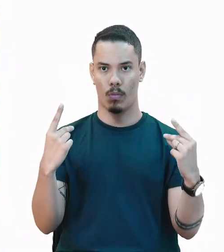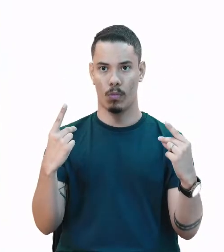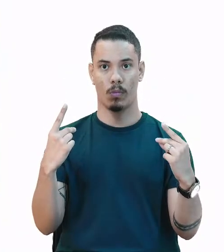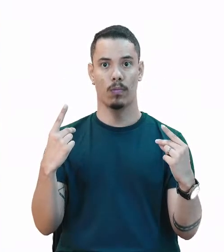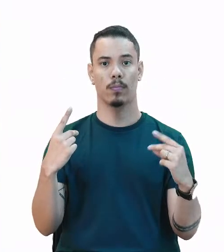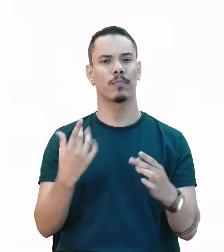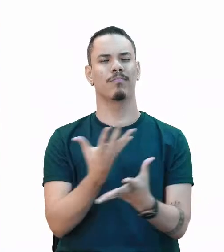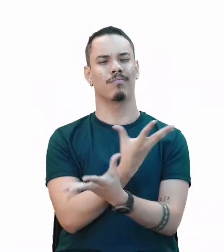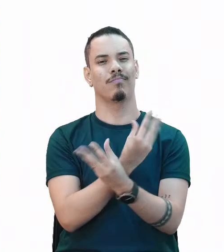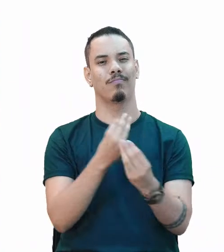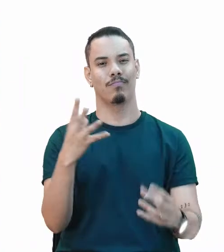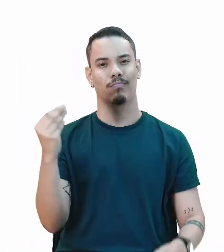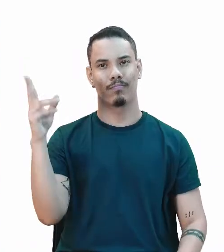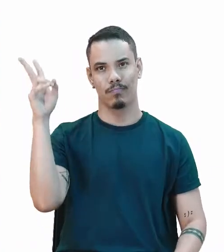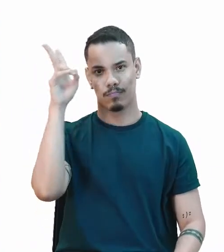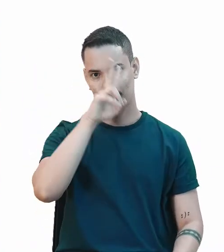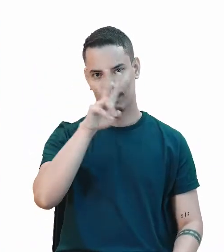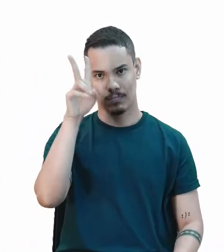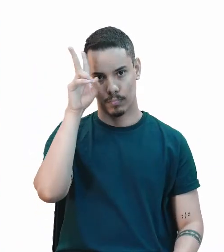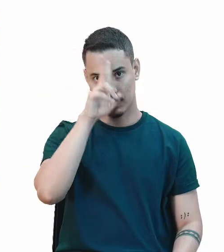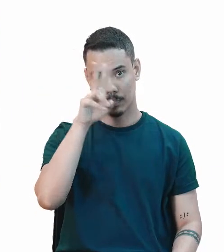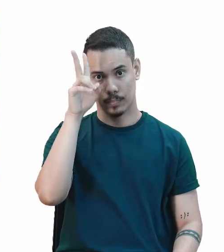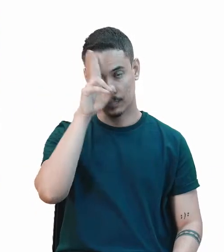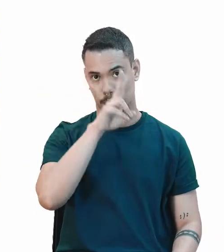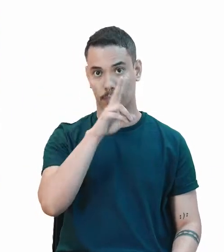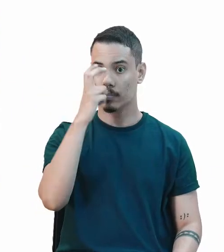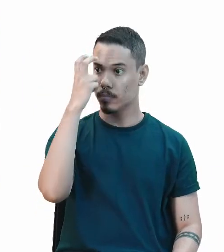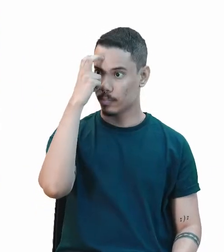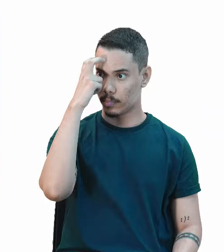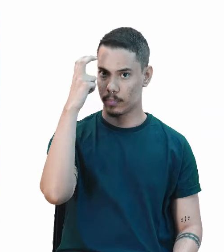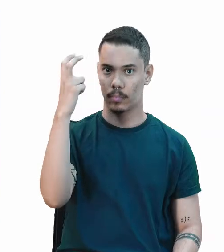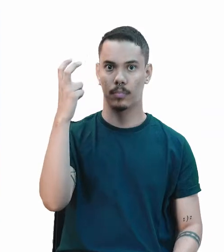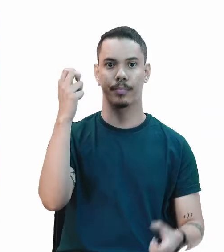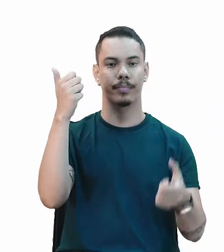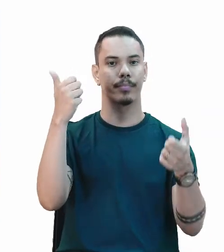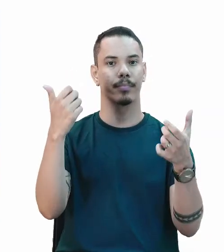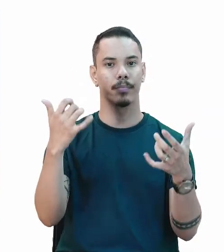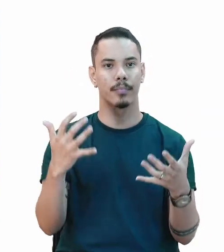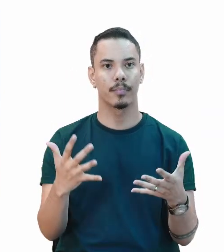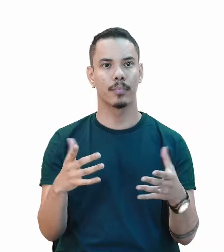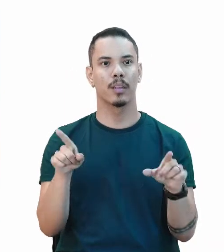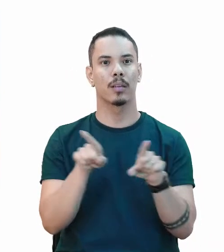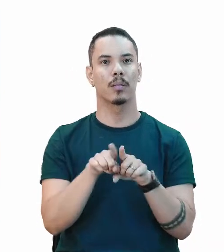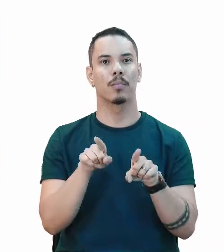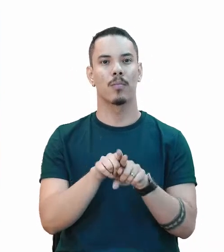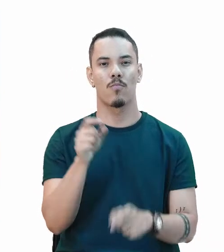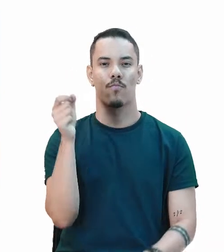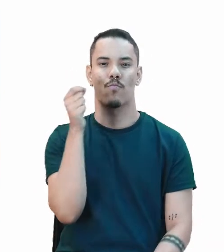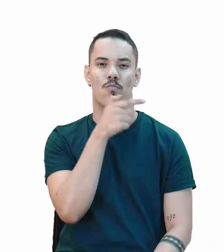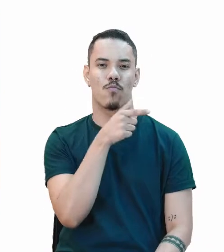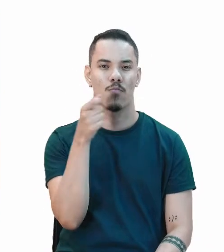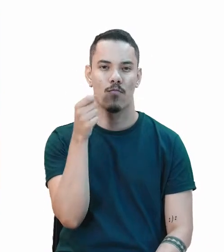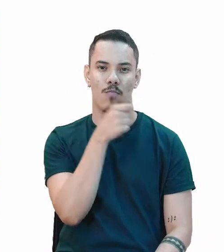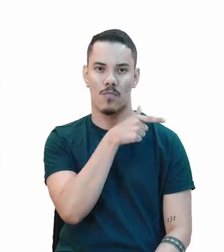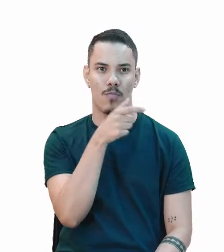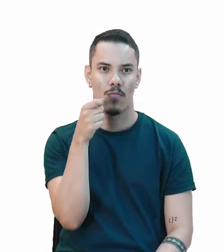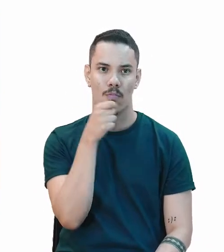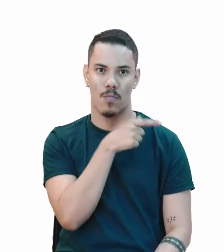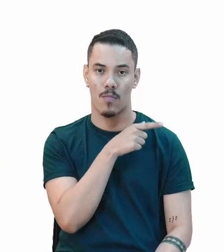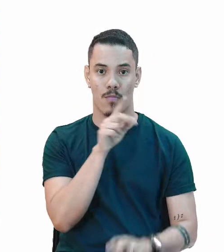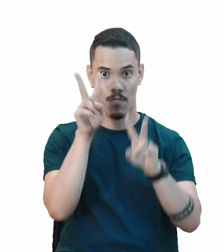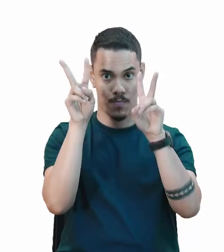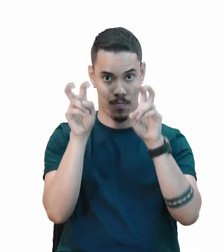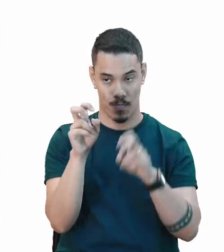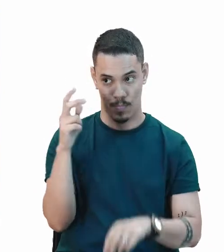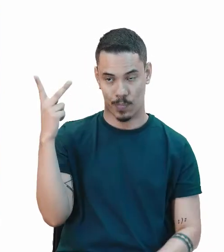muitas histórias de sabedoria e de humor sobre Diógenes. Uma